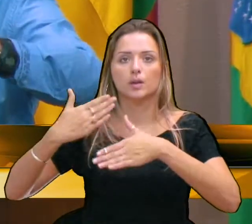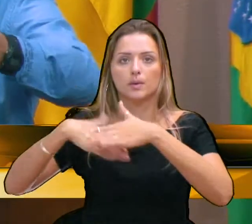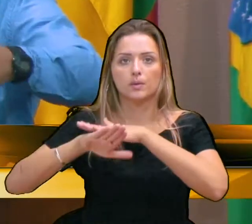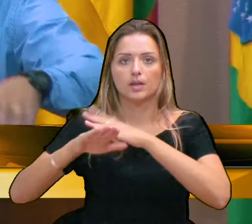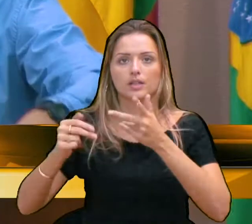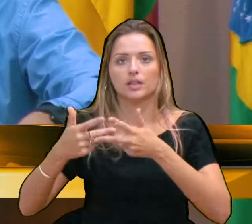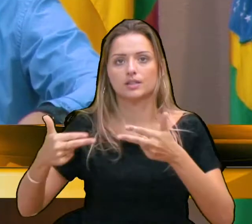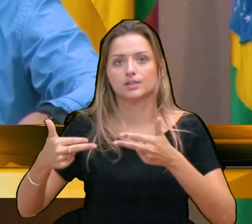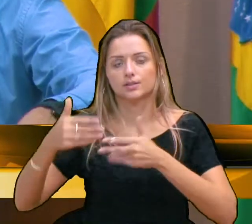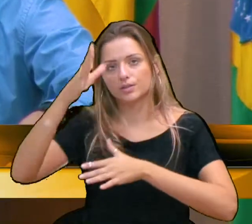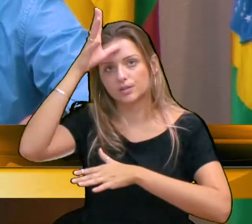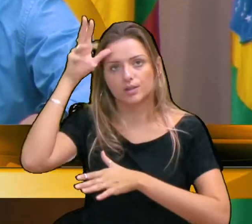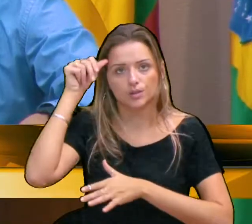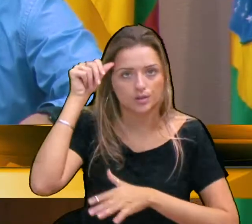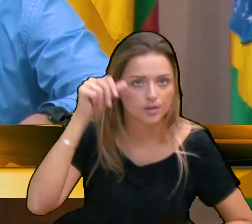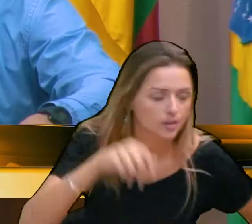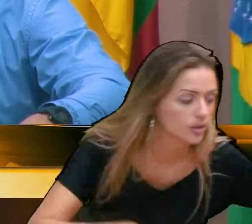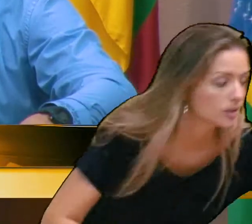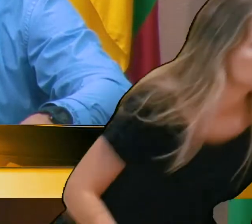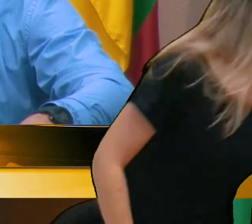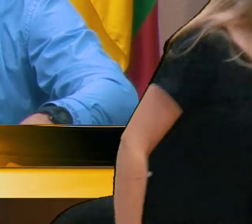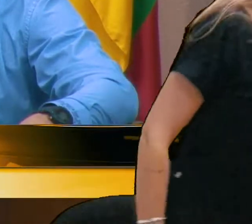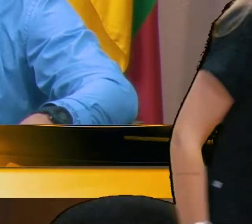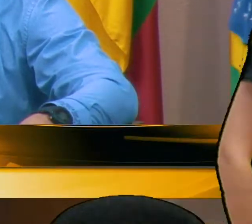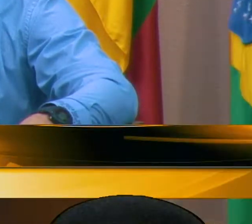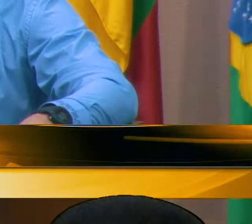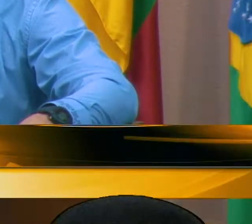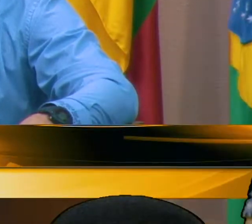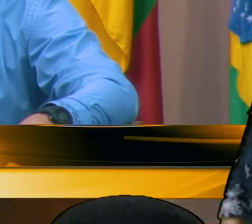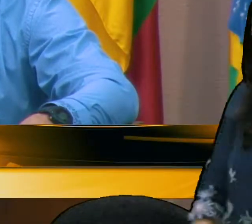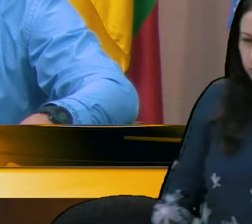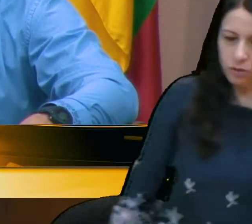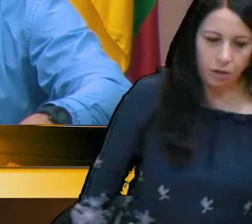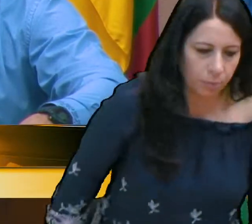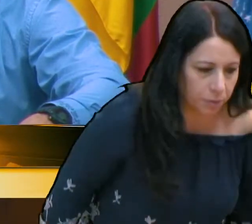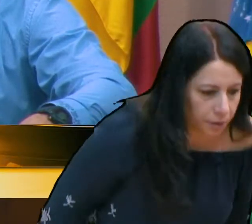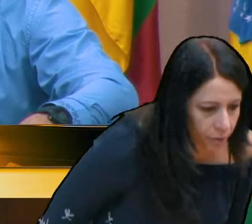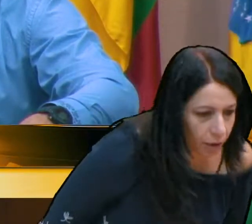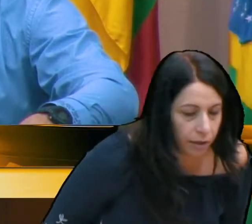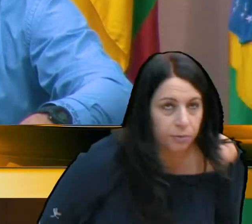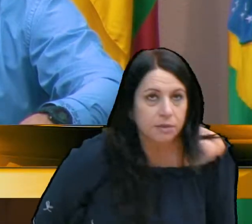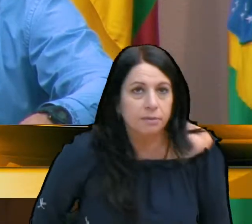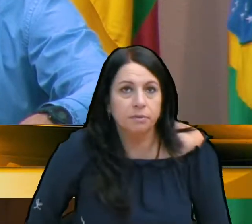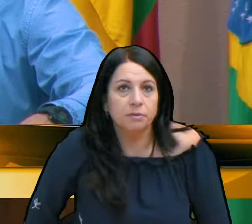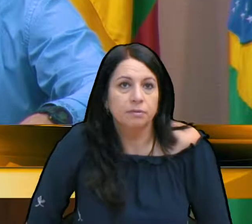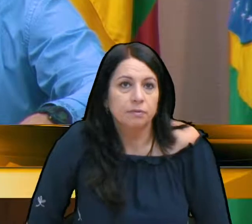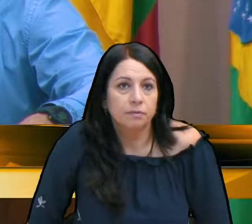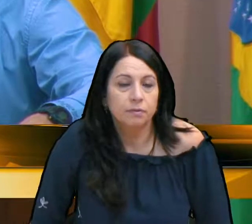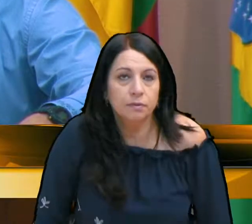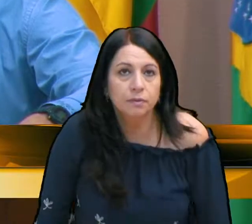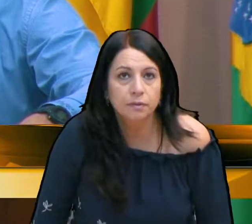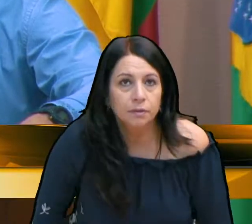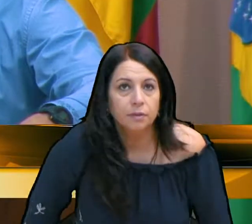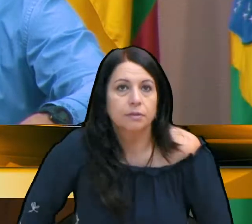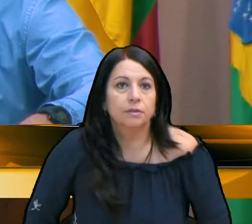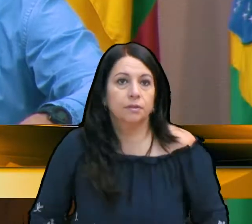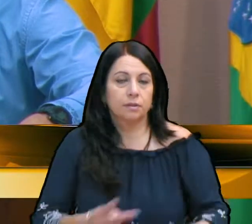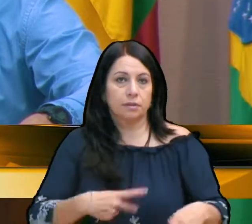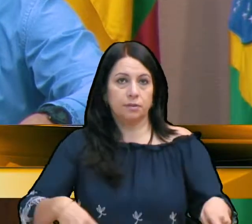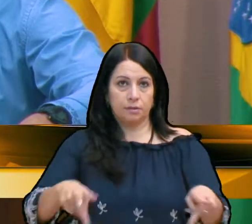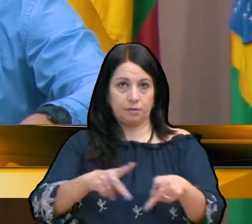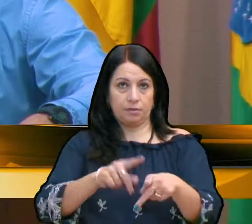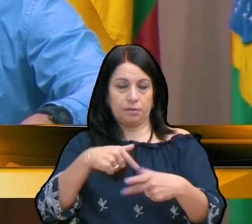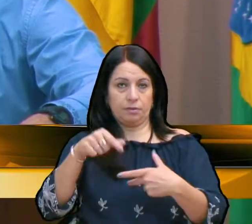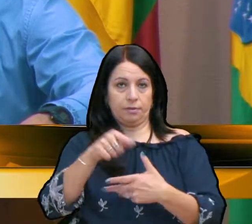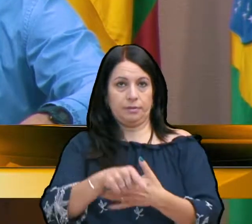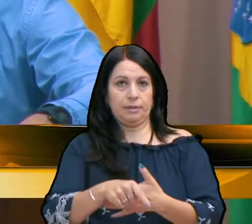Prefeitura, da Subprefeitura. Então tem também o interesse também público como um todo, não é só da população, vários